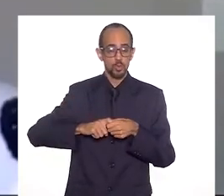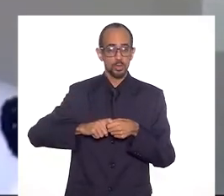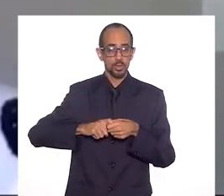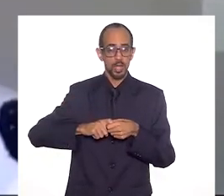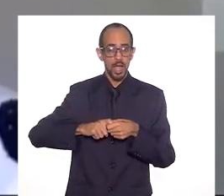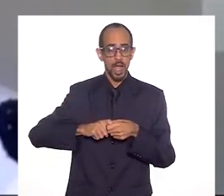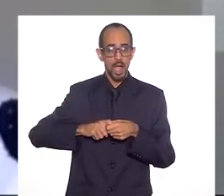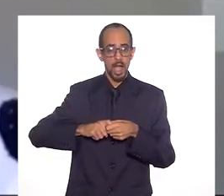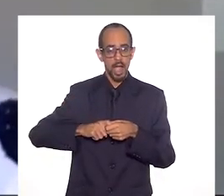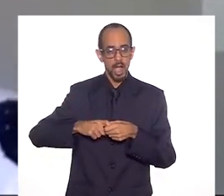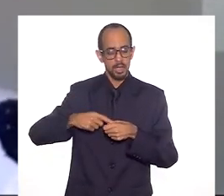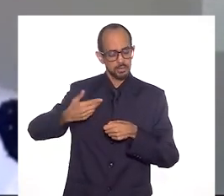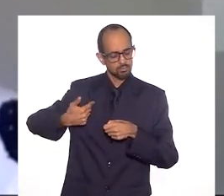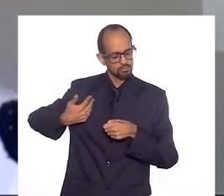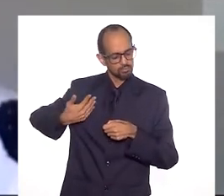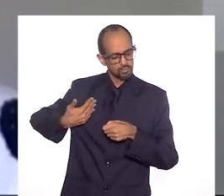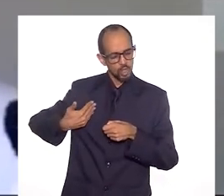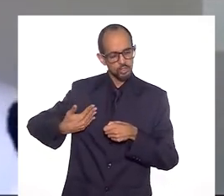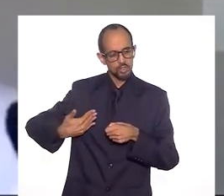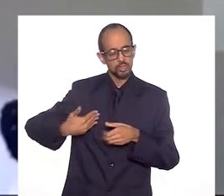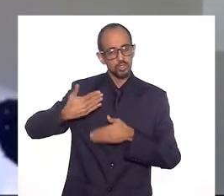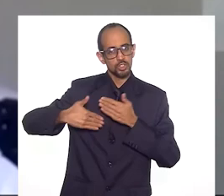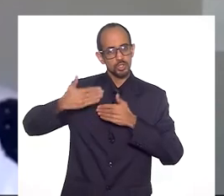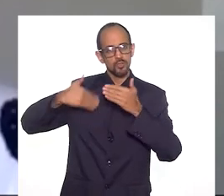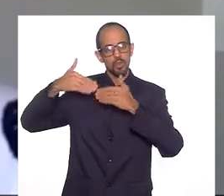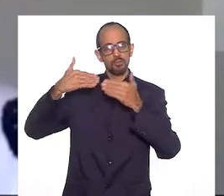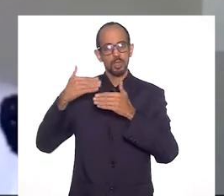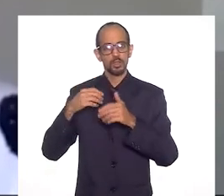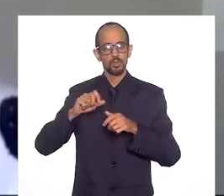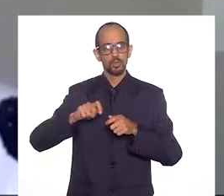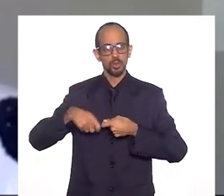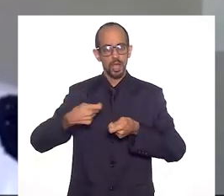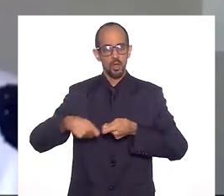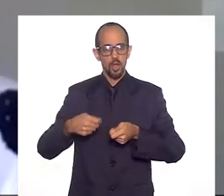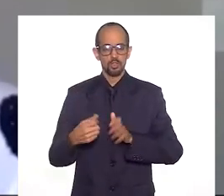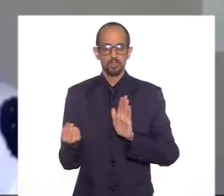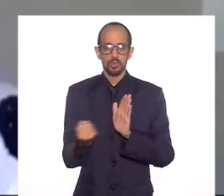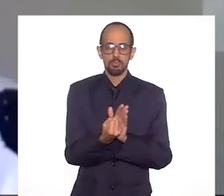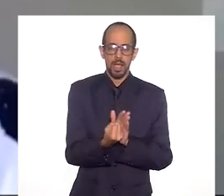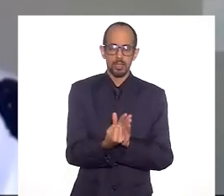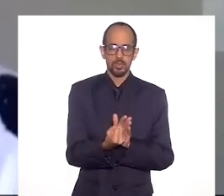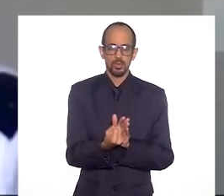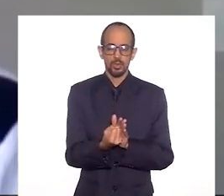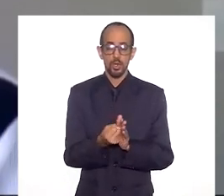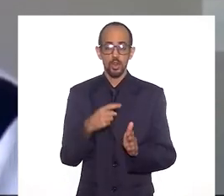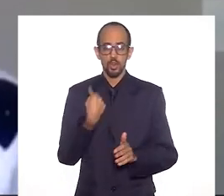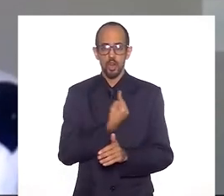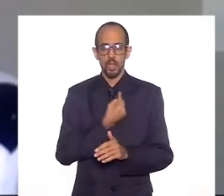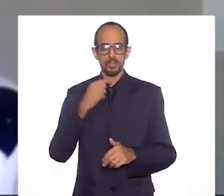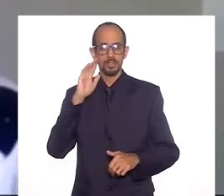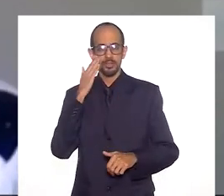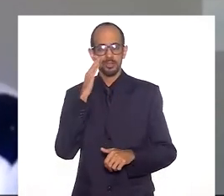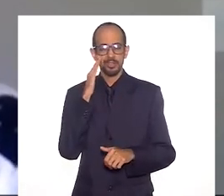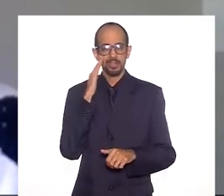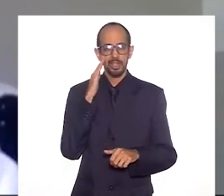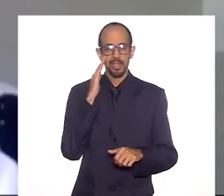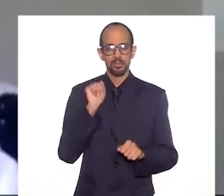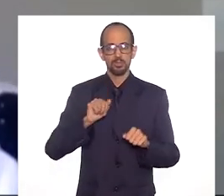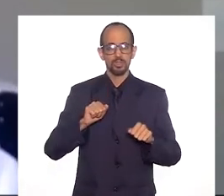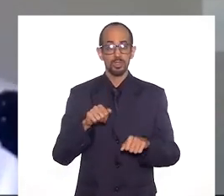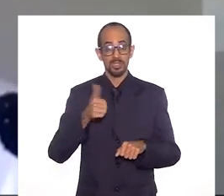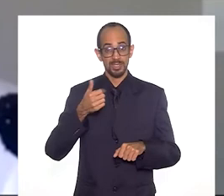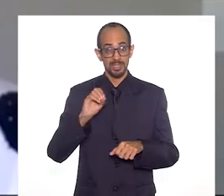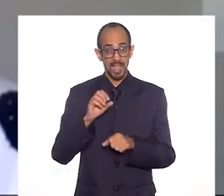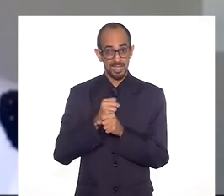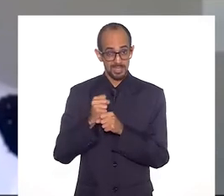de estímulo e desenvolvimento a novos negócios de impacto. A gente entendeu ao longo desses quase 10 anos